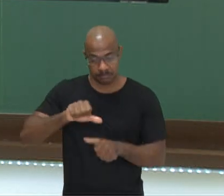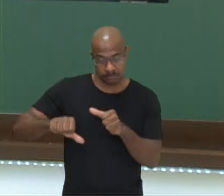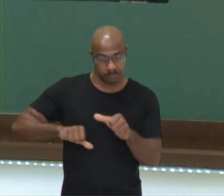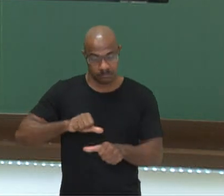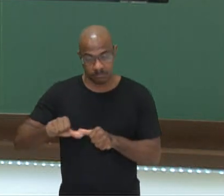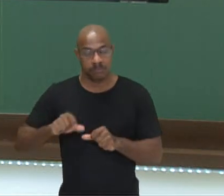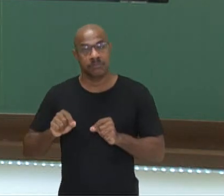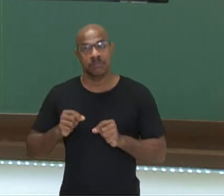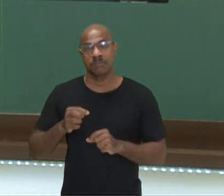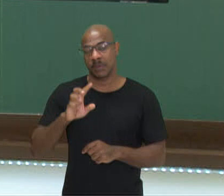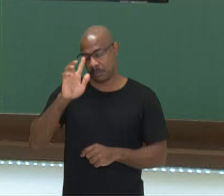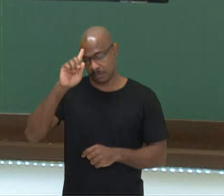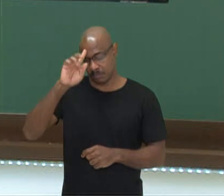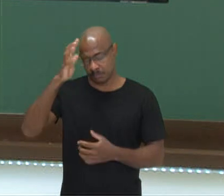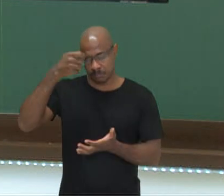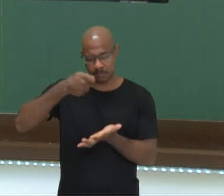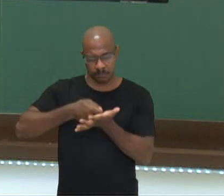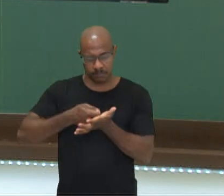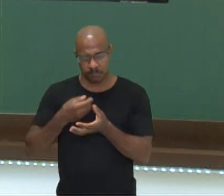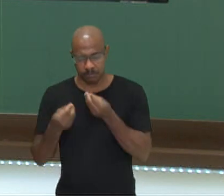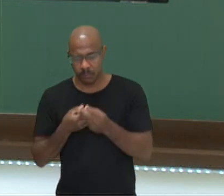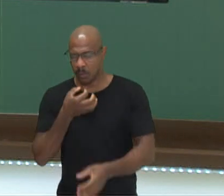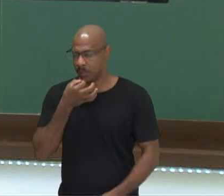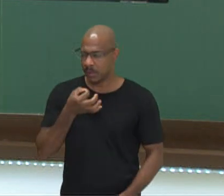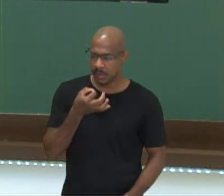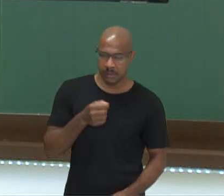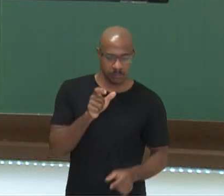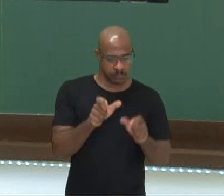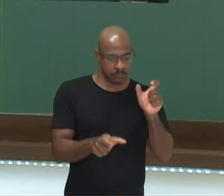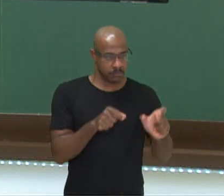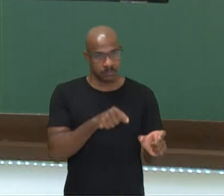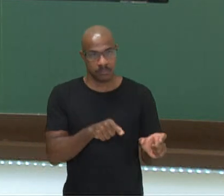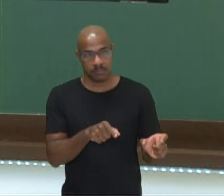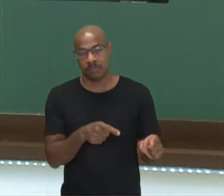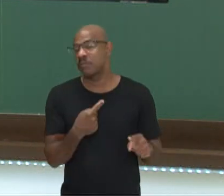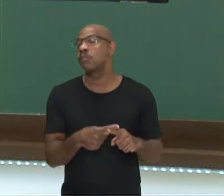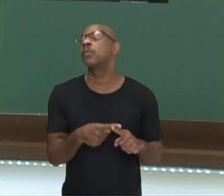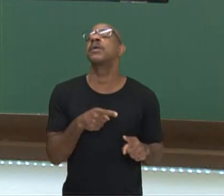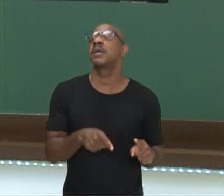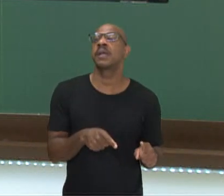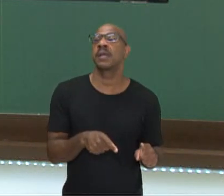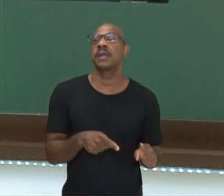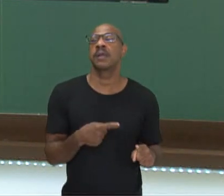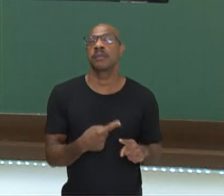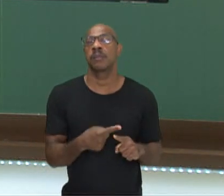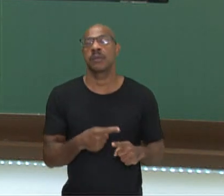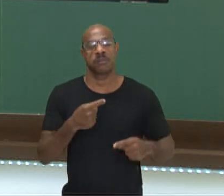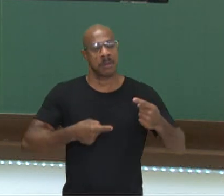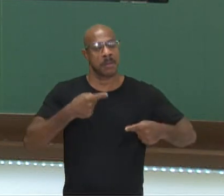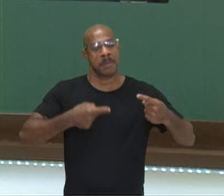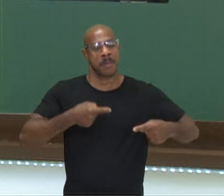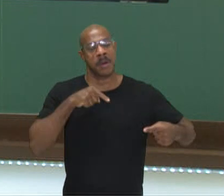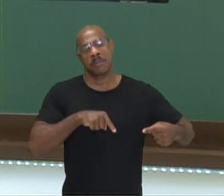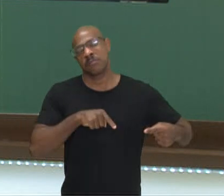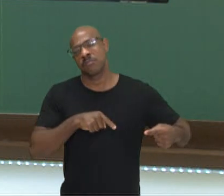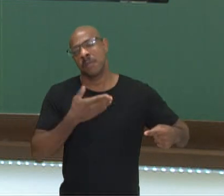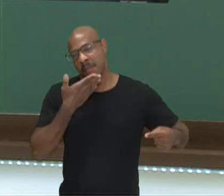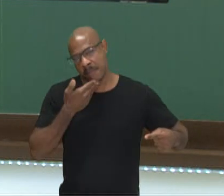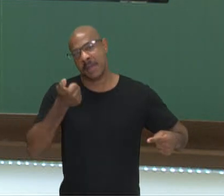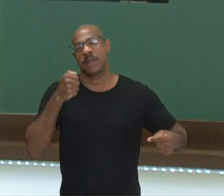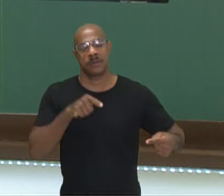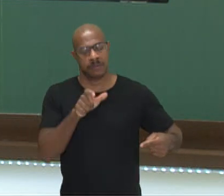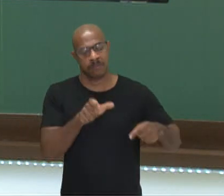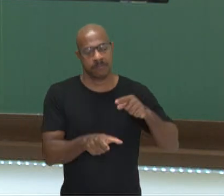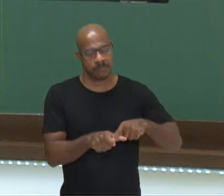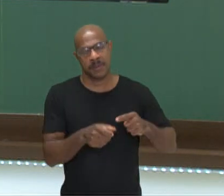lado, a mudança de pensamento e de opinião dos personagens se dá pela validade, pelo argumentativo ser melhor